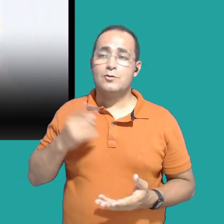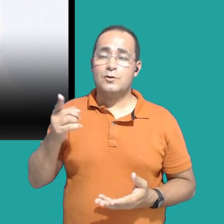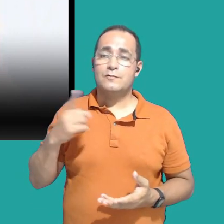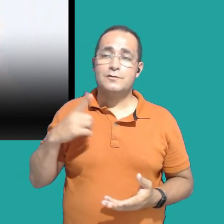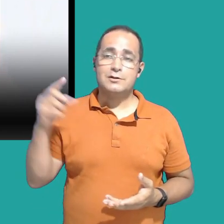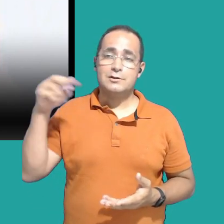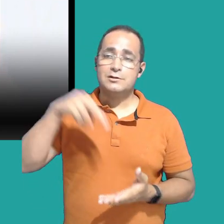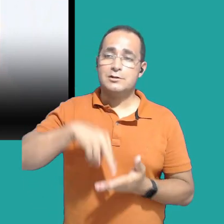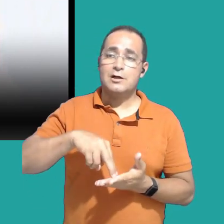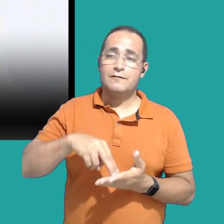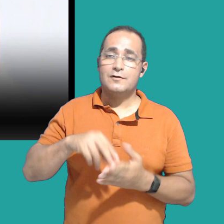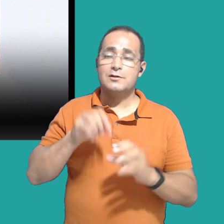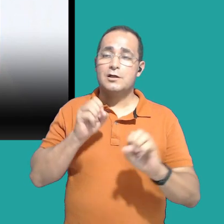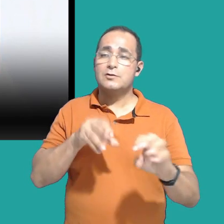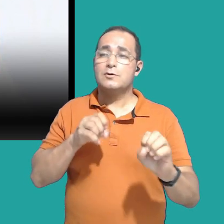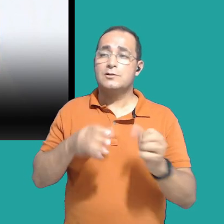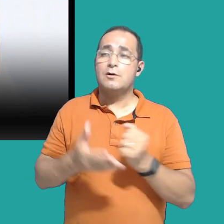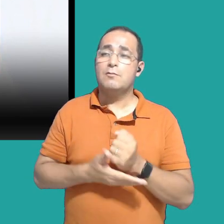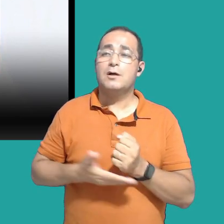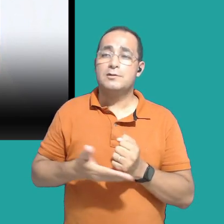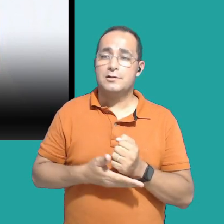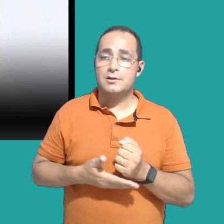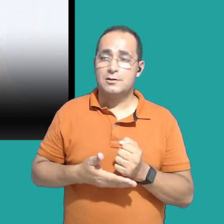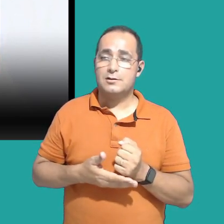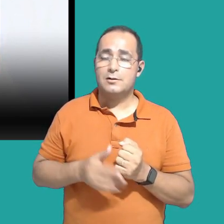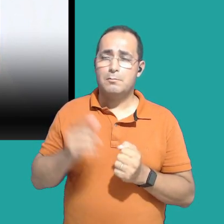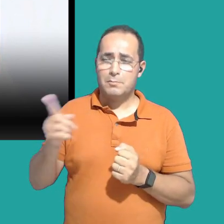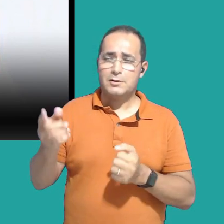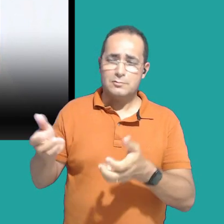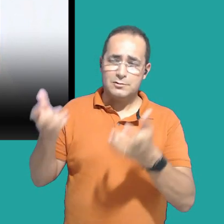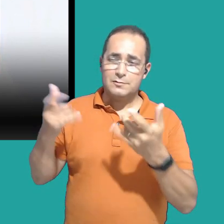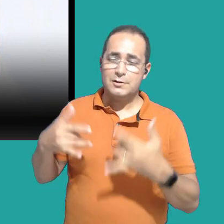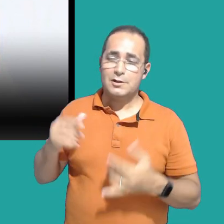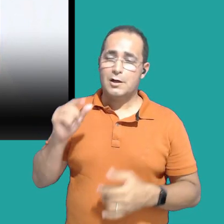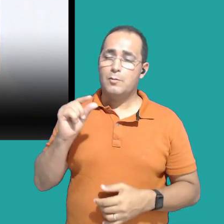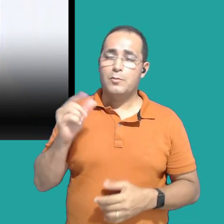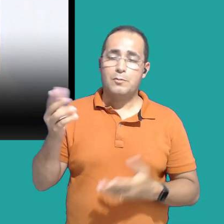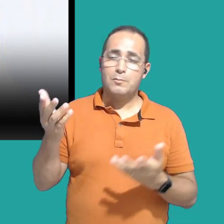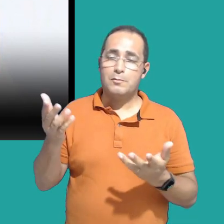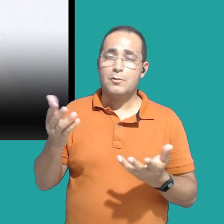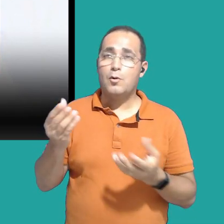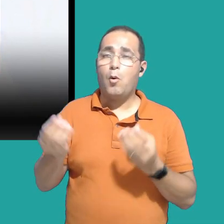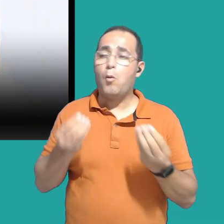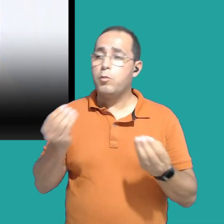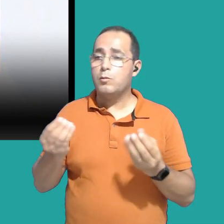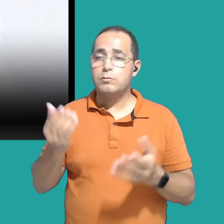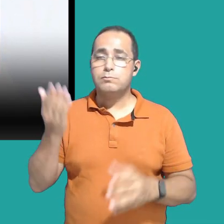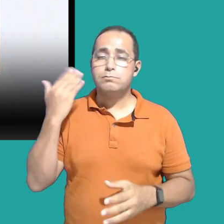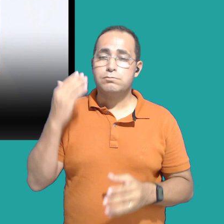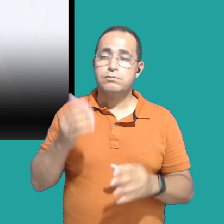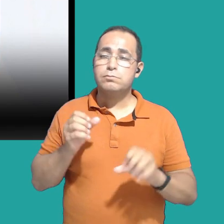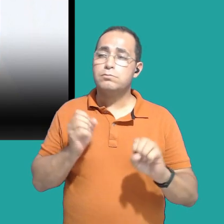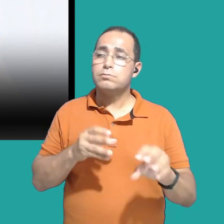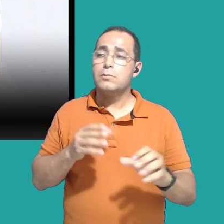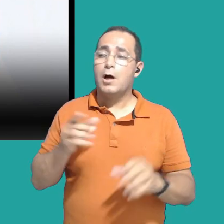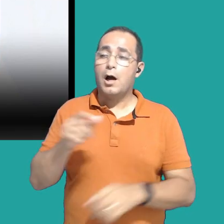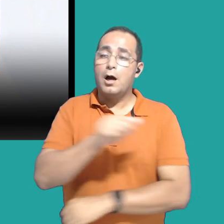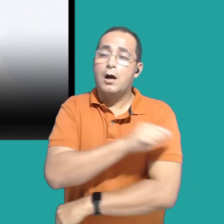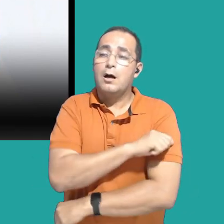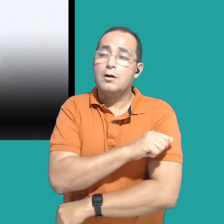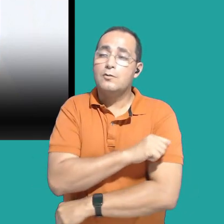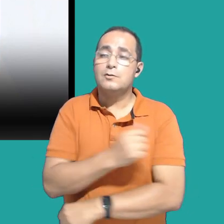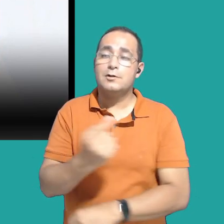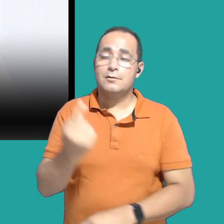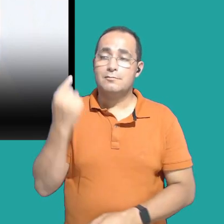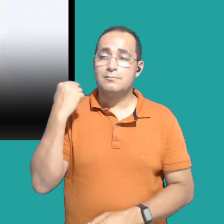tua vivência quando você estava aí na educação básica, né, para tu relatar um pouco como